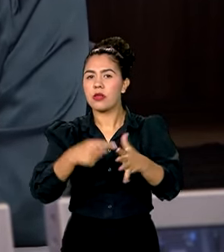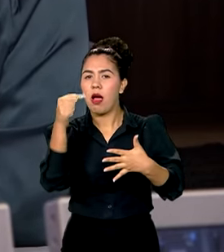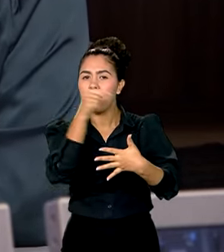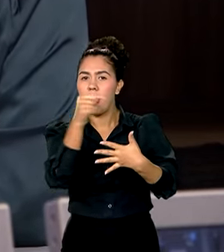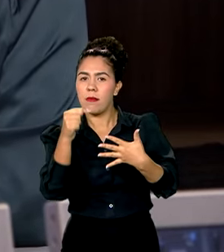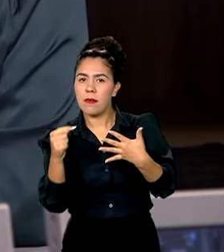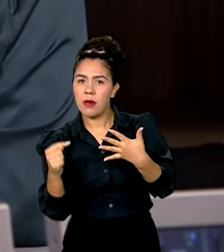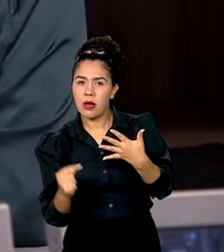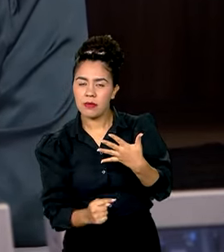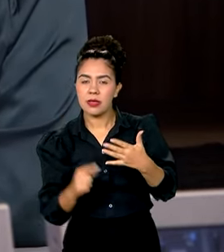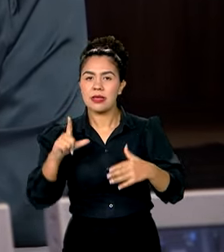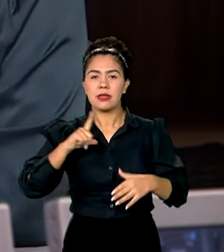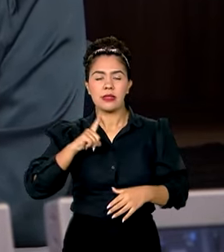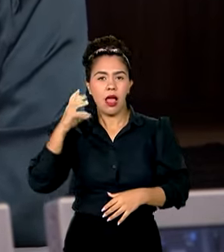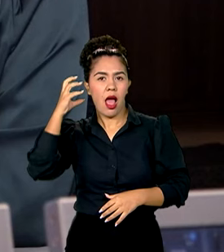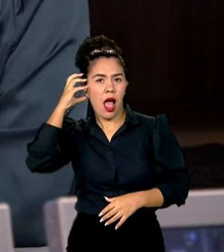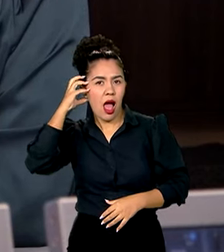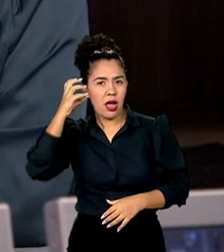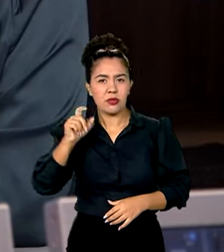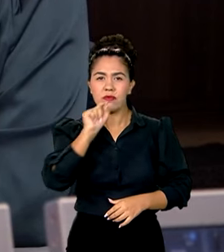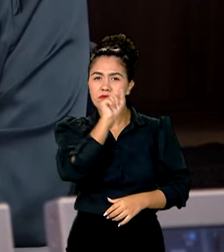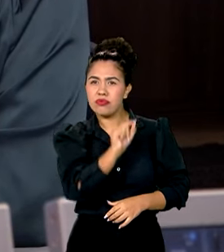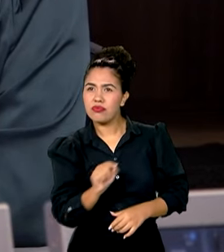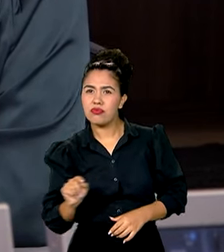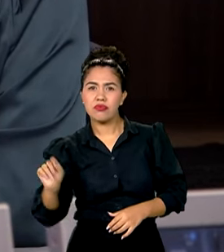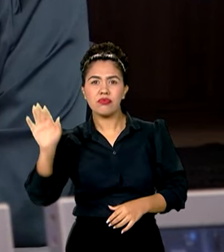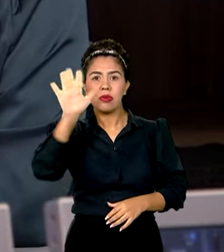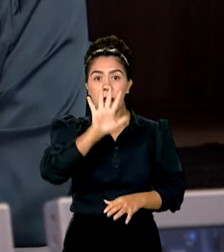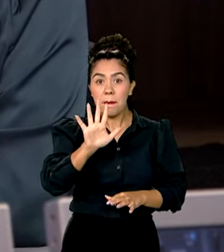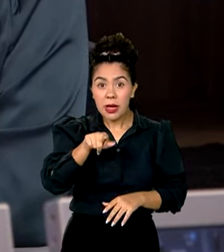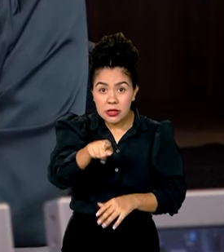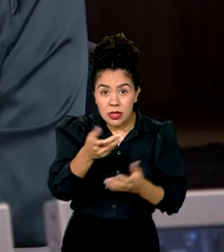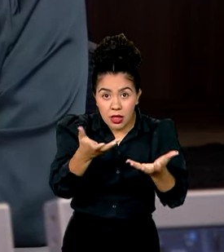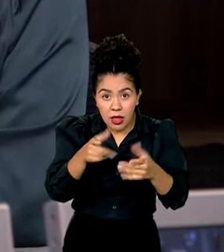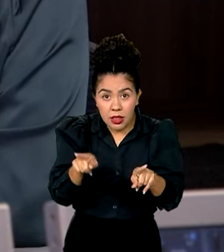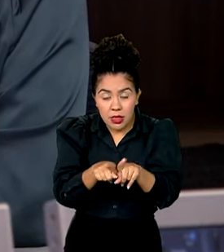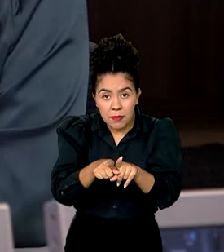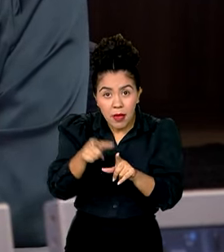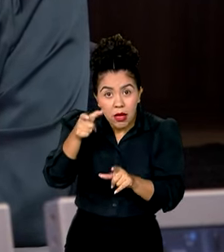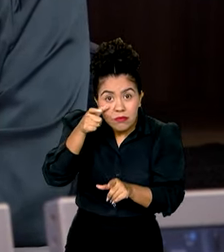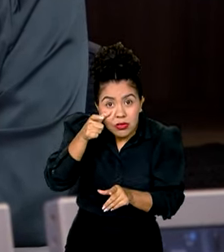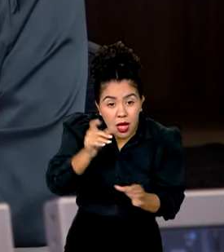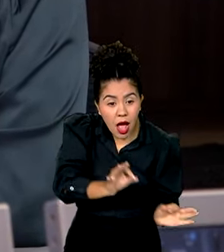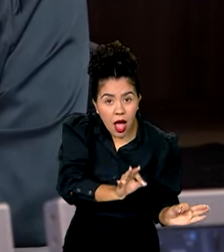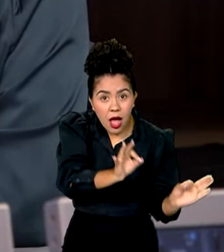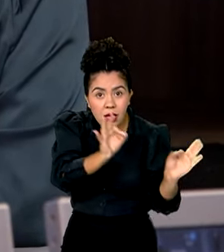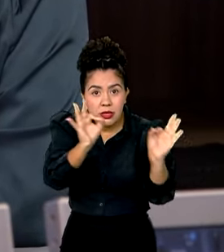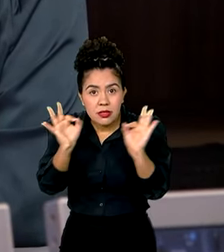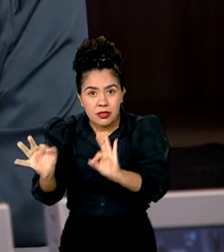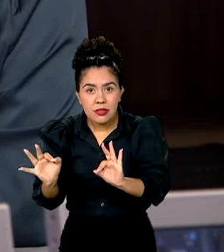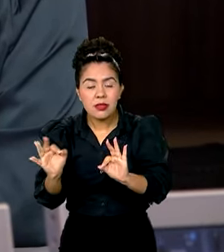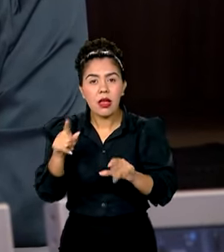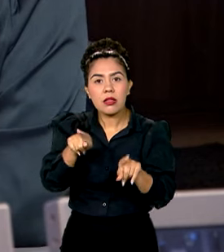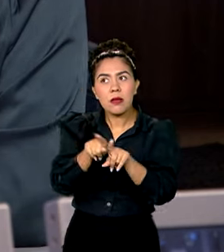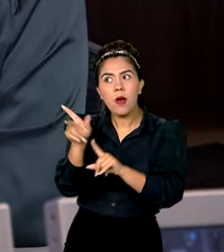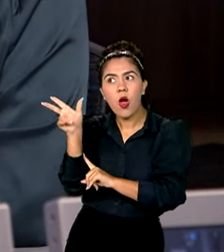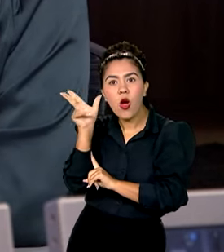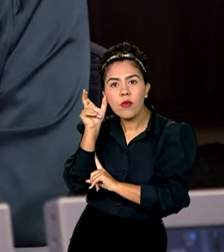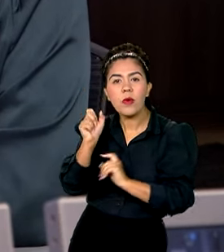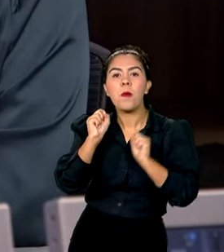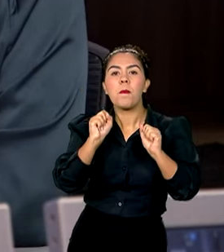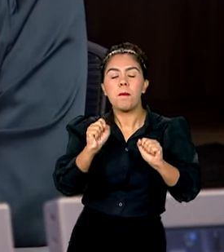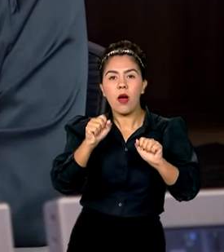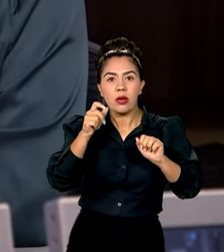em rede facultativa de rádio para todo o país mas se você também quer nos ver além de nos ouvir pode nos acompanhar pela sua TV no canal